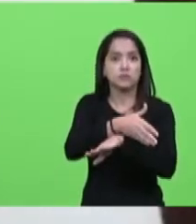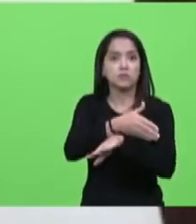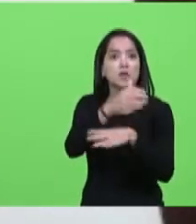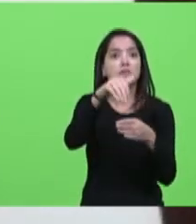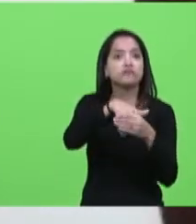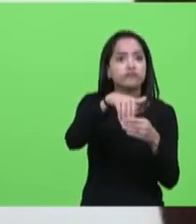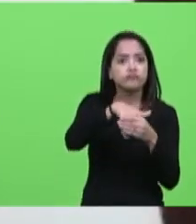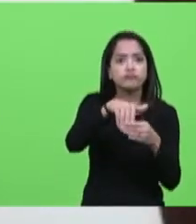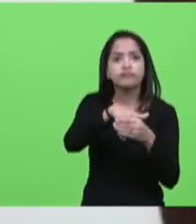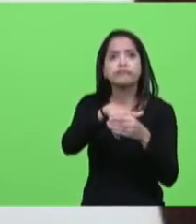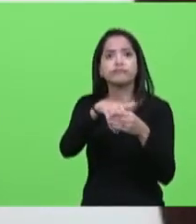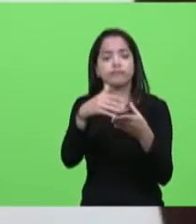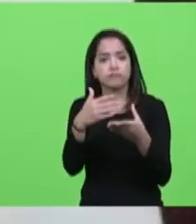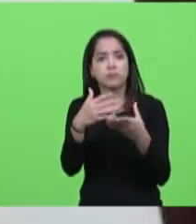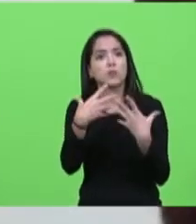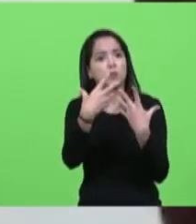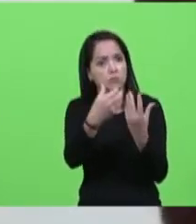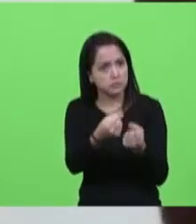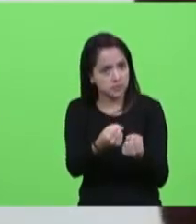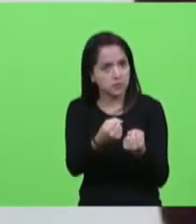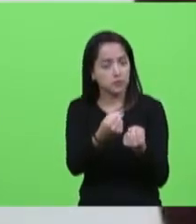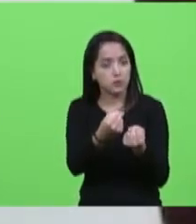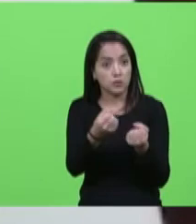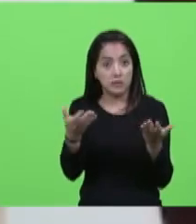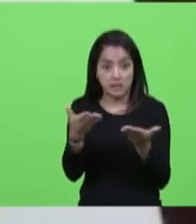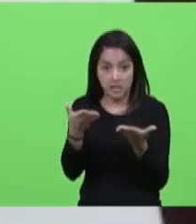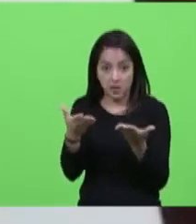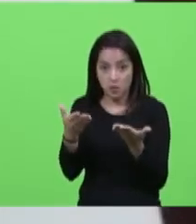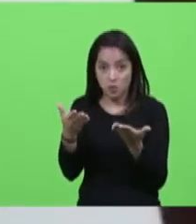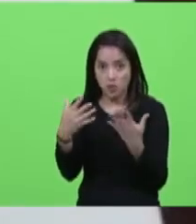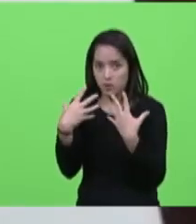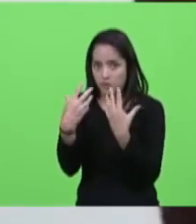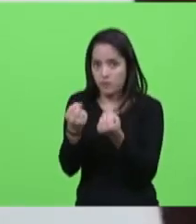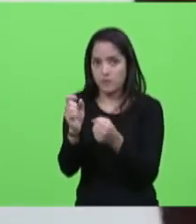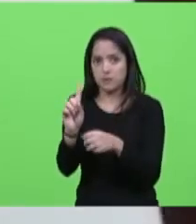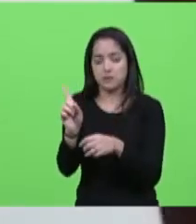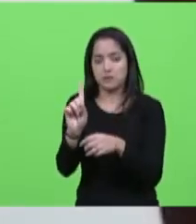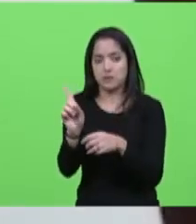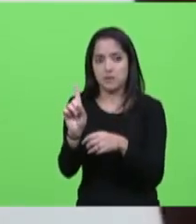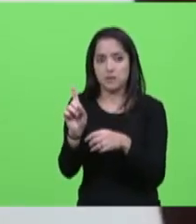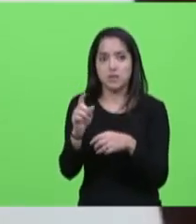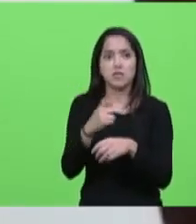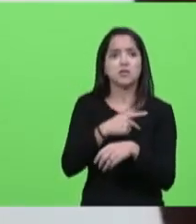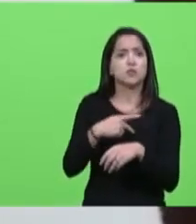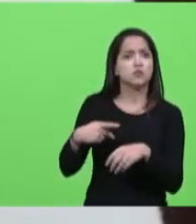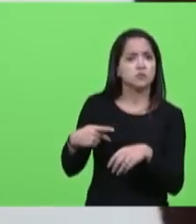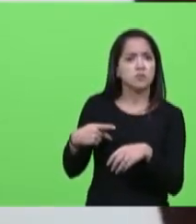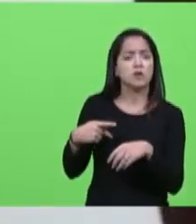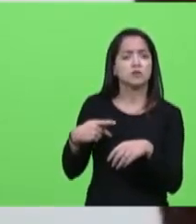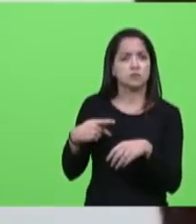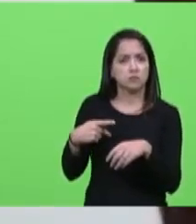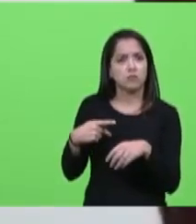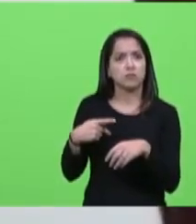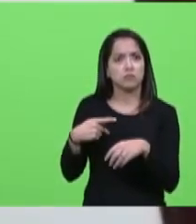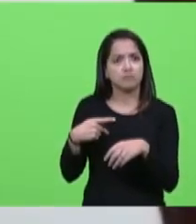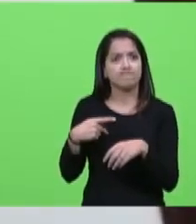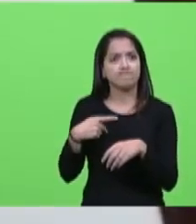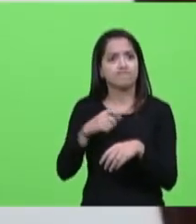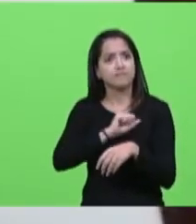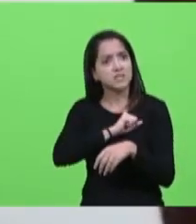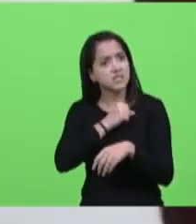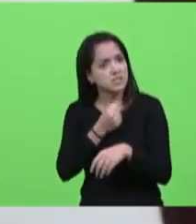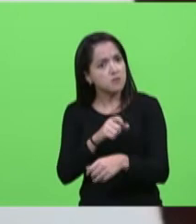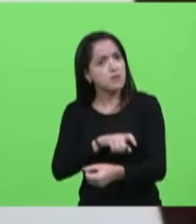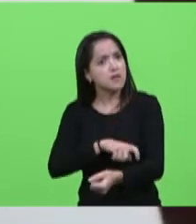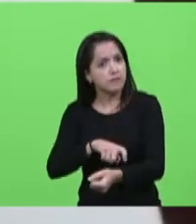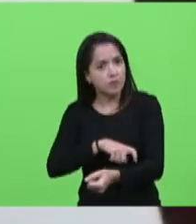evangélicos através de uma pauta que agora renega. E os conservadores evangélicos, os pastores, estão sim revoltados com